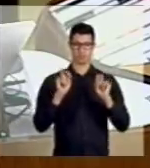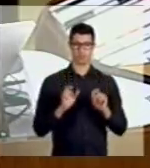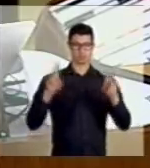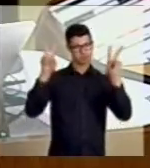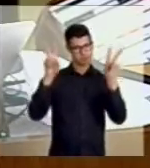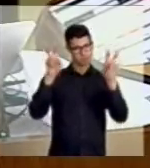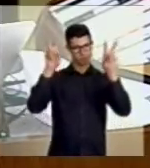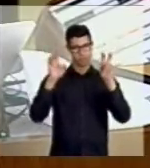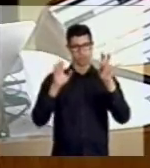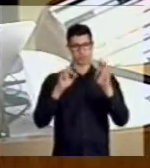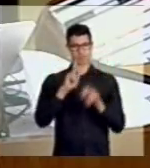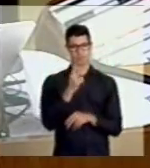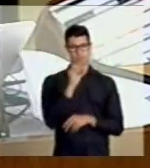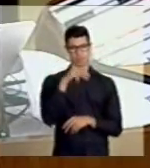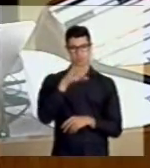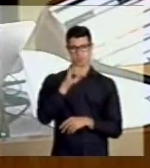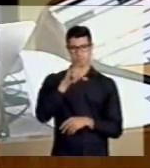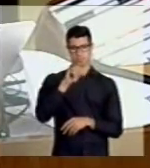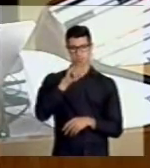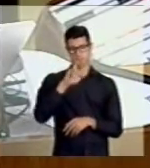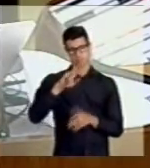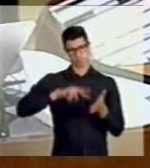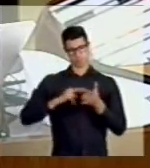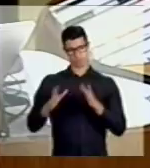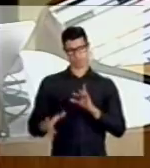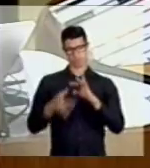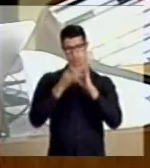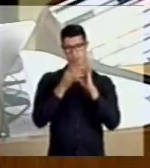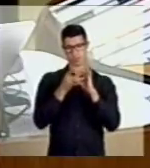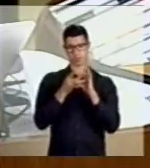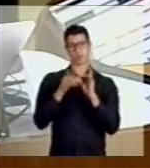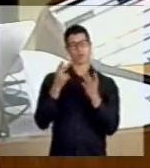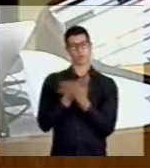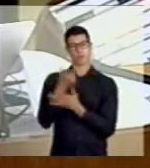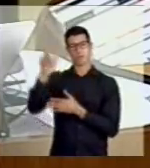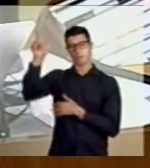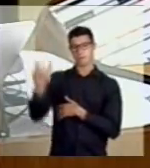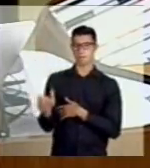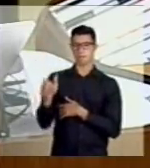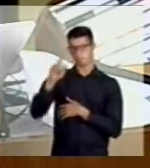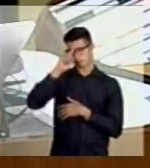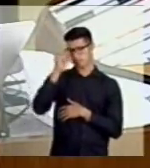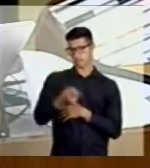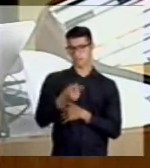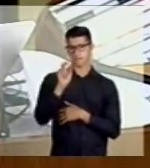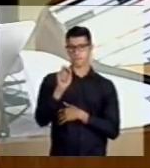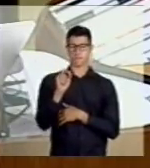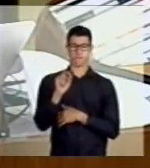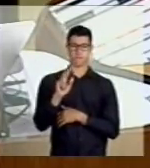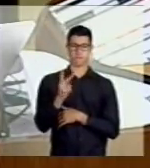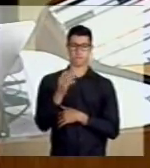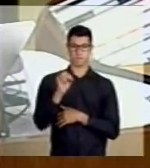aspas: homologar significa agregar a um ato realizado por outro sujeito a autoridade do sujeito que